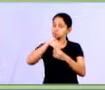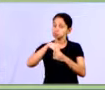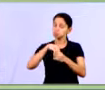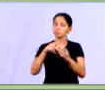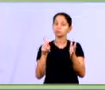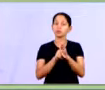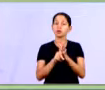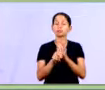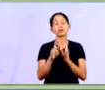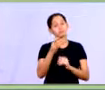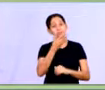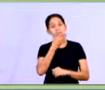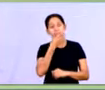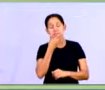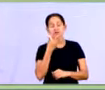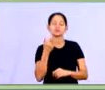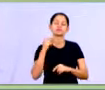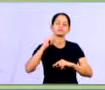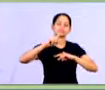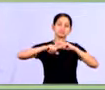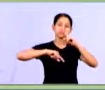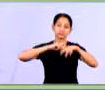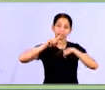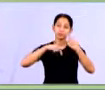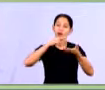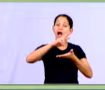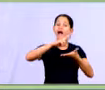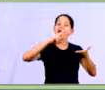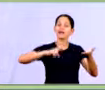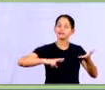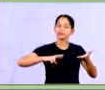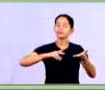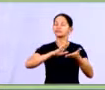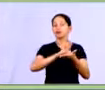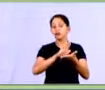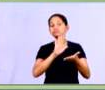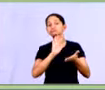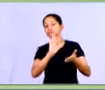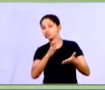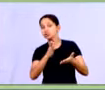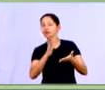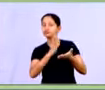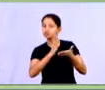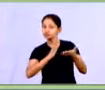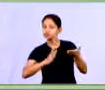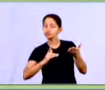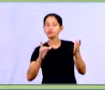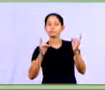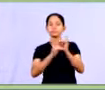Ou seja, a partir das receitas projetadas para cada investimento.